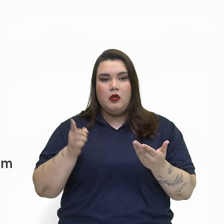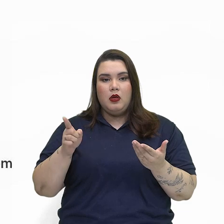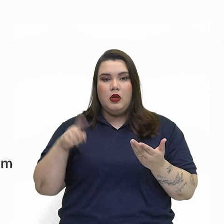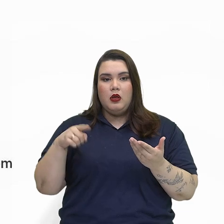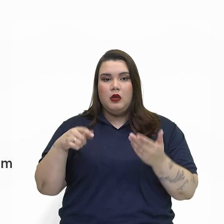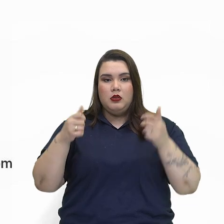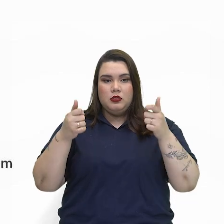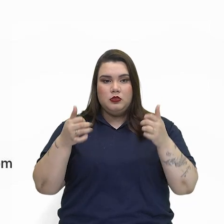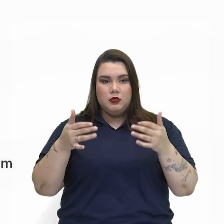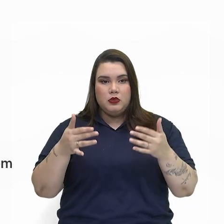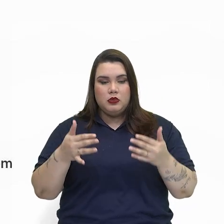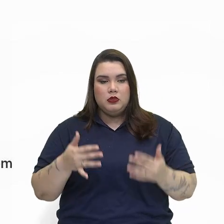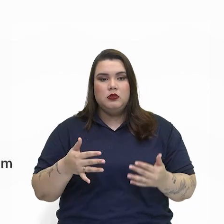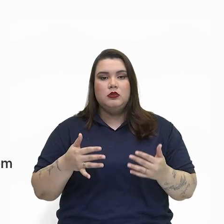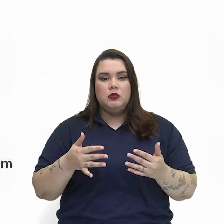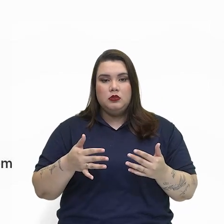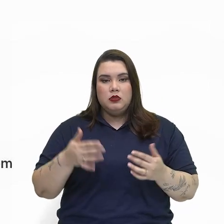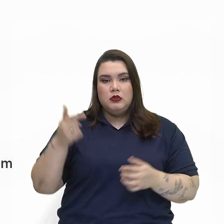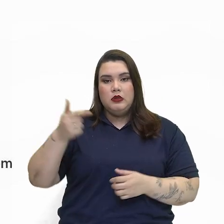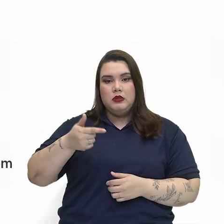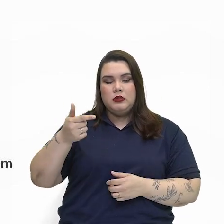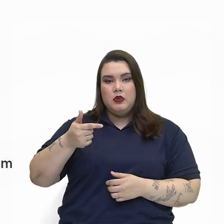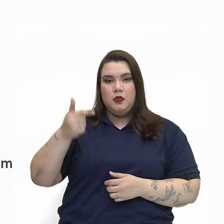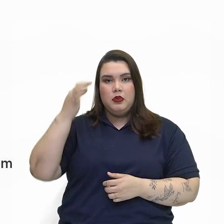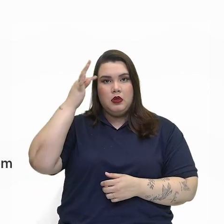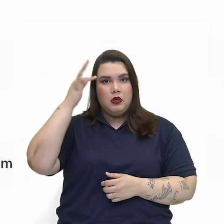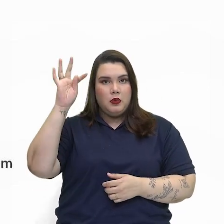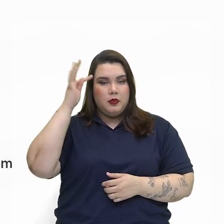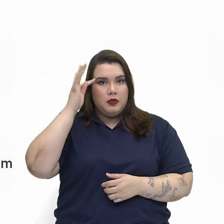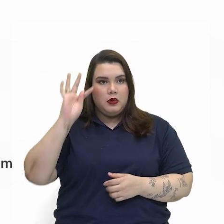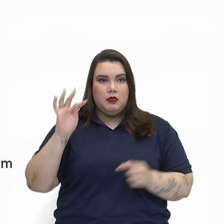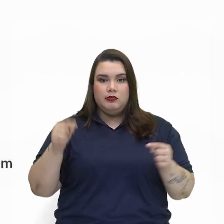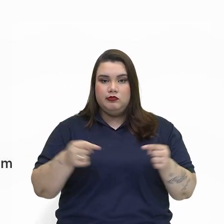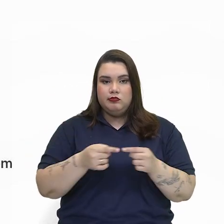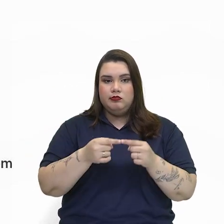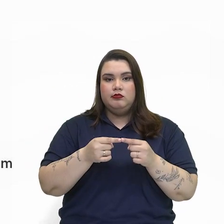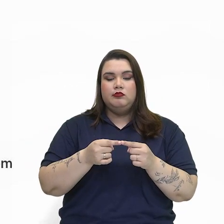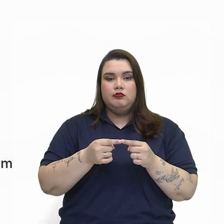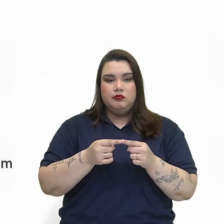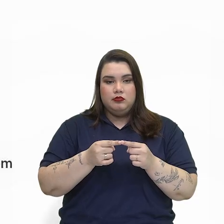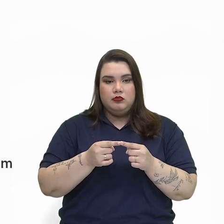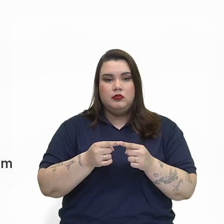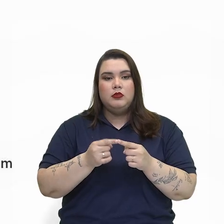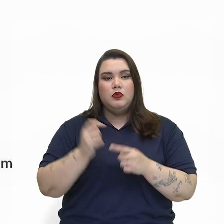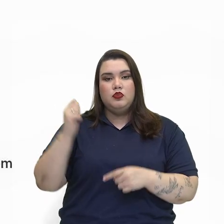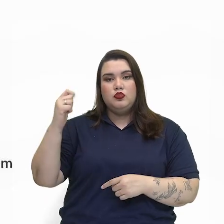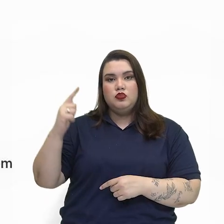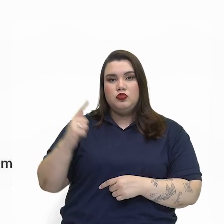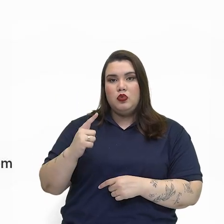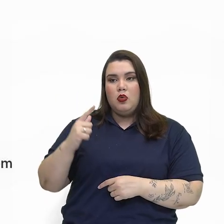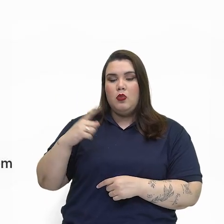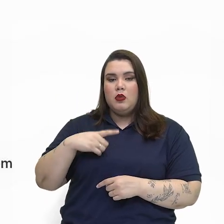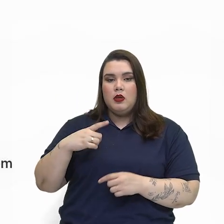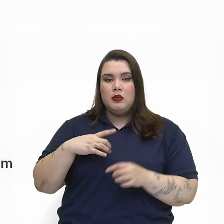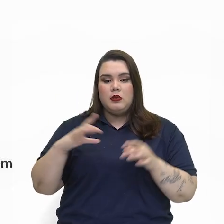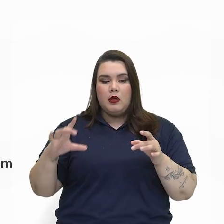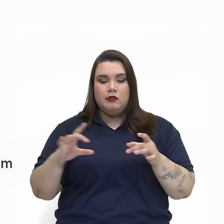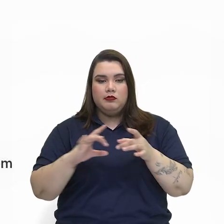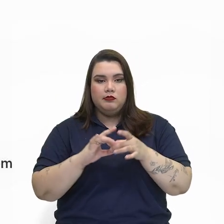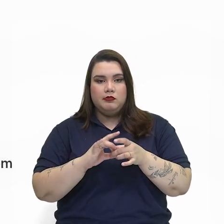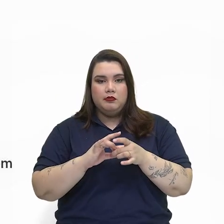enunciado aí, é o que diz a segunda lei de Kepler. O segmento que une o Sol a um planeta